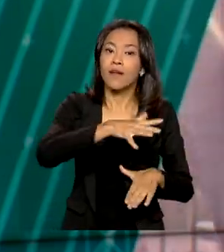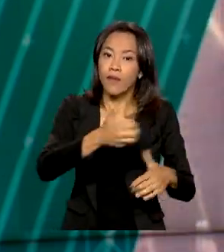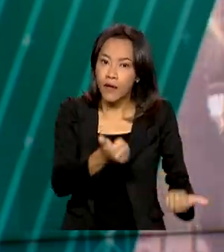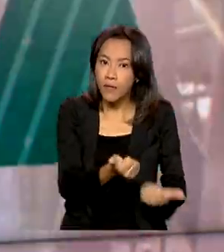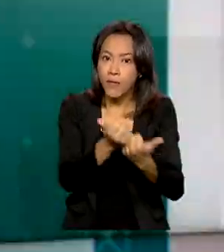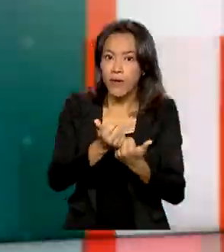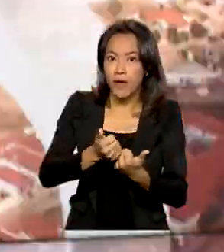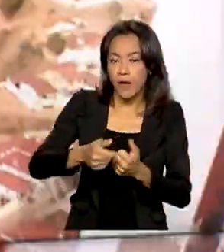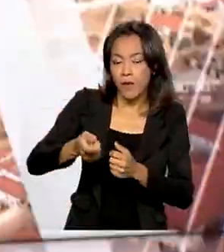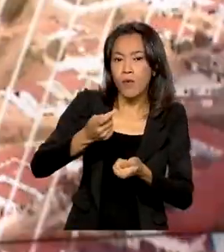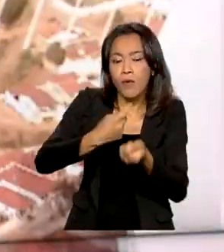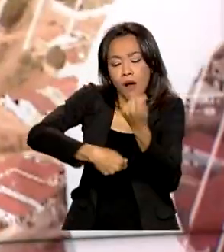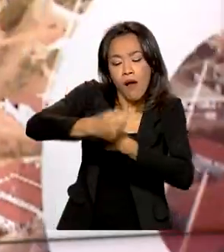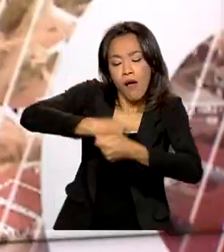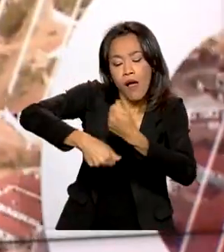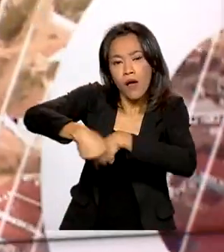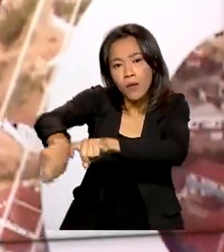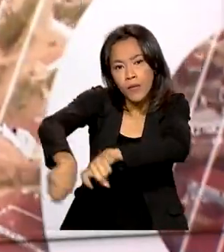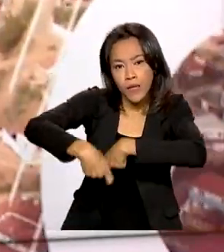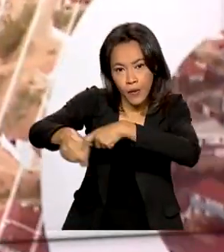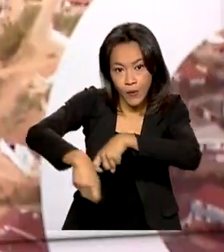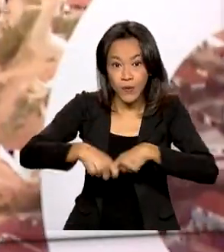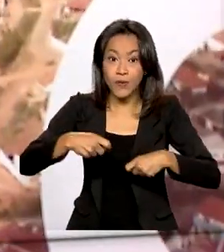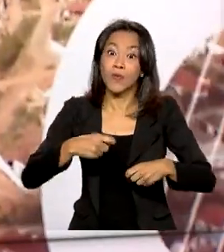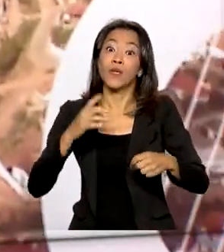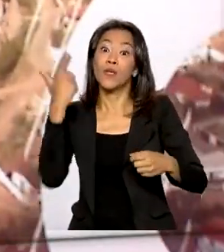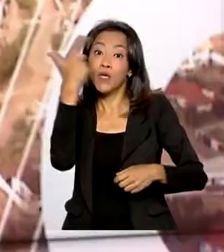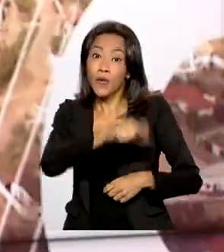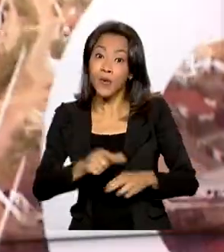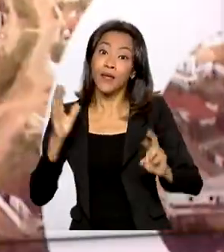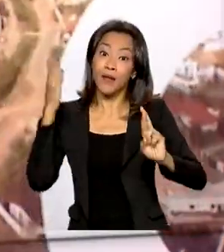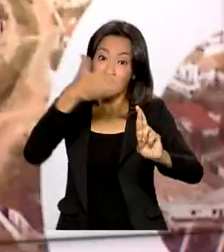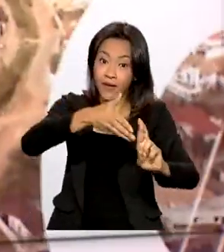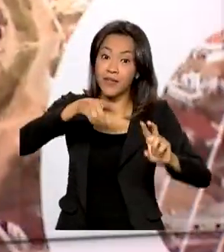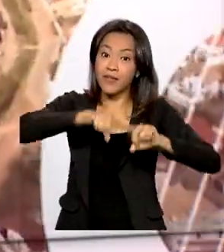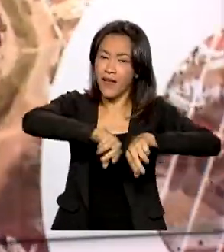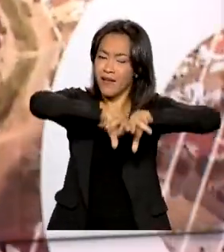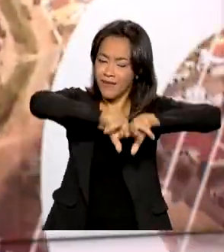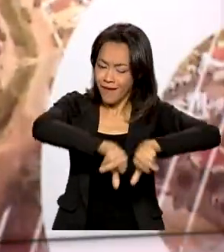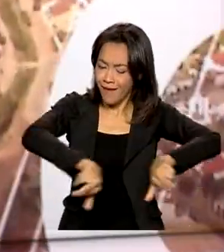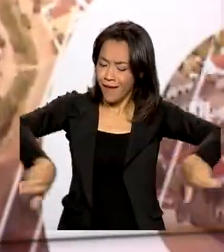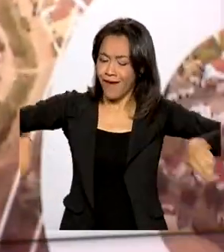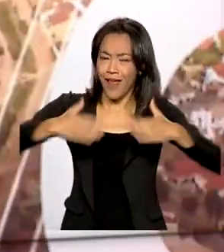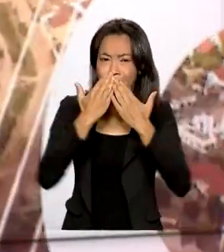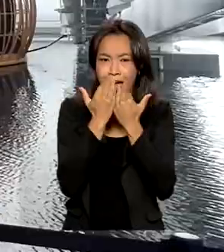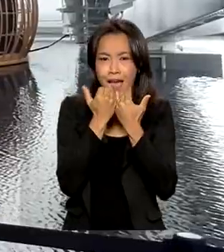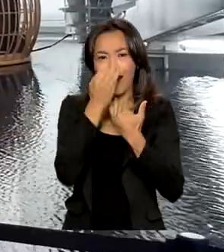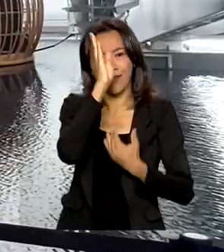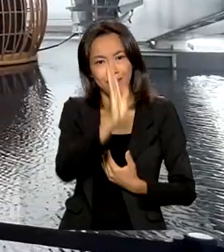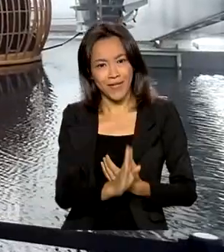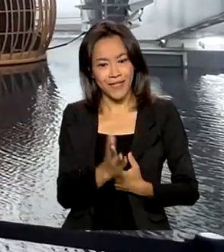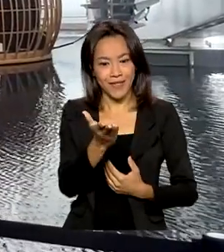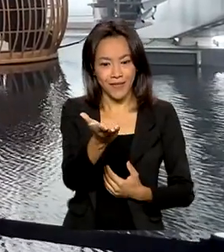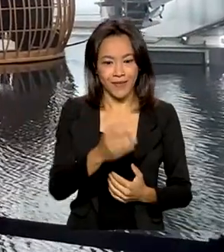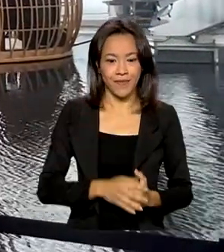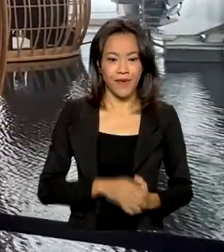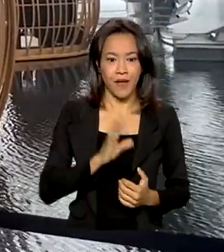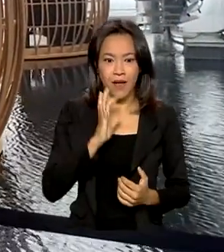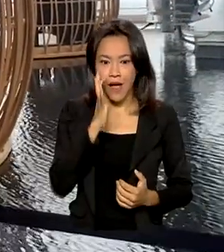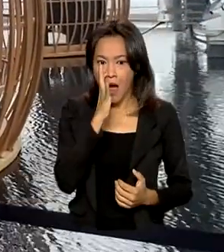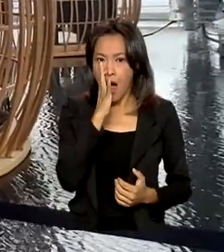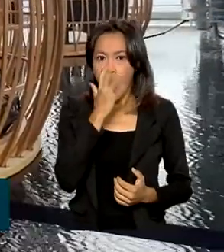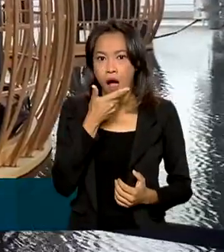E outro destaque do nosso país no evento é a diversidade da culinária brasileira. É de encantar